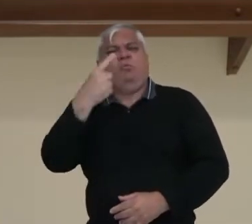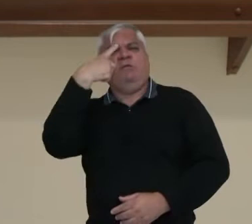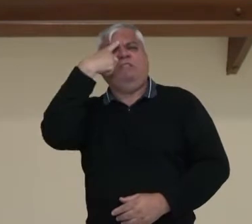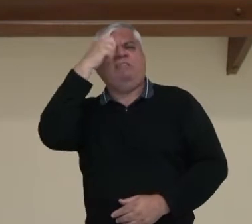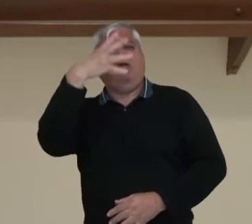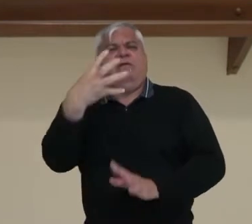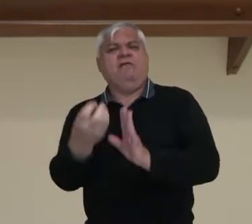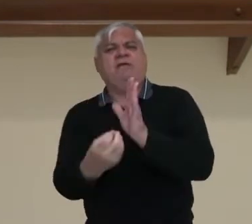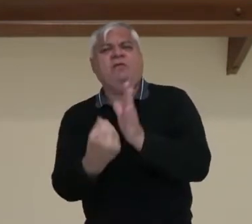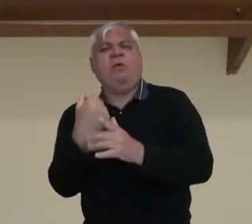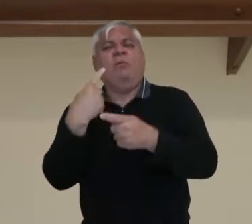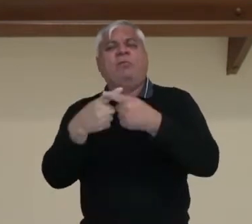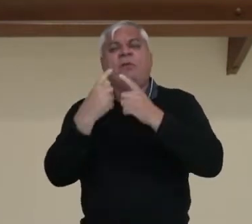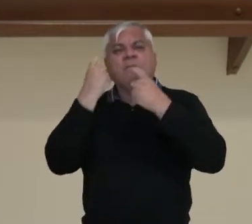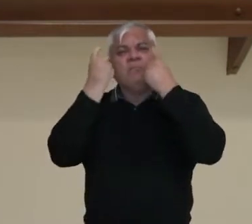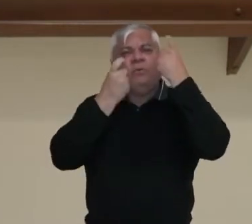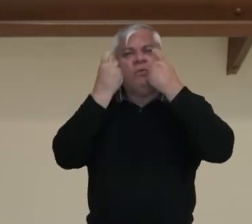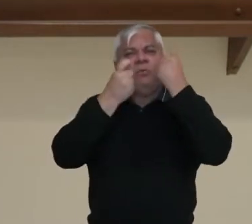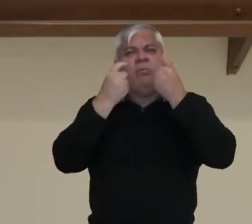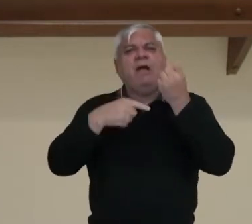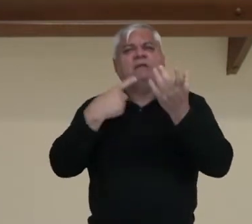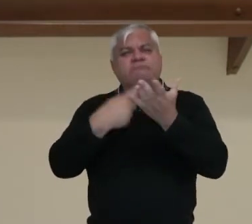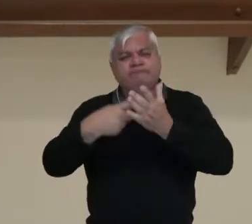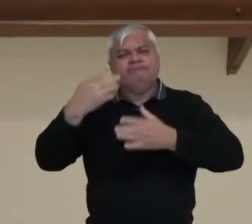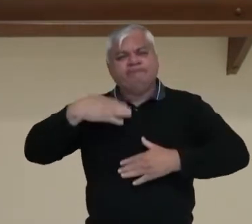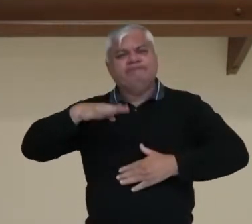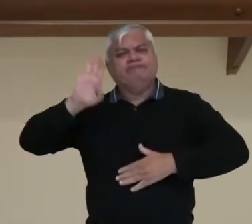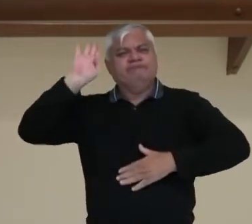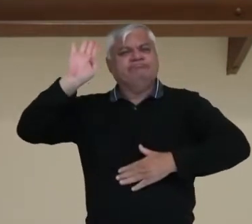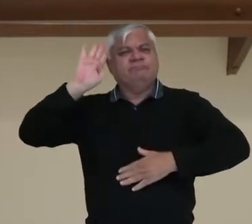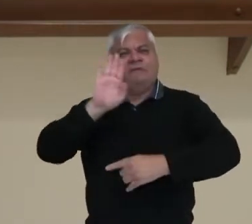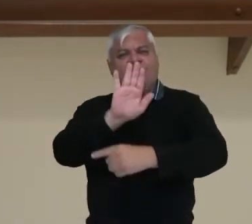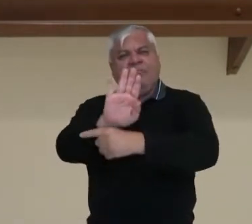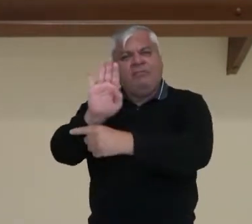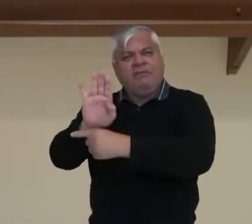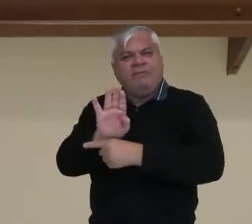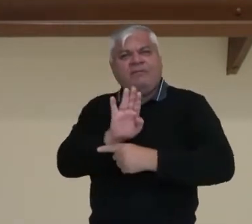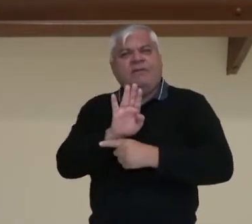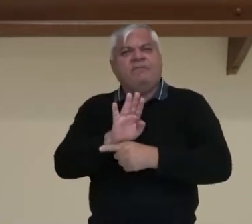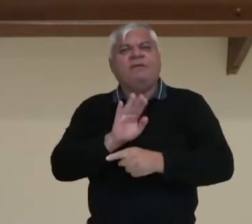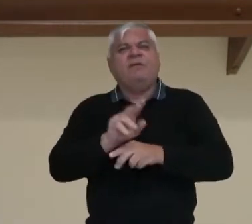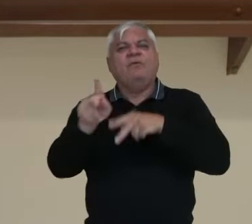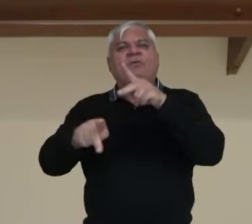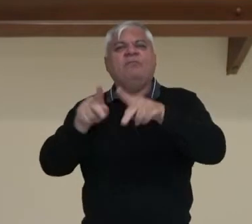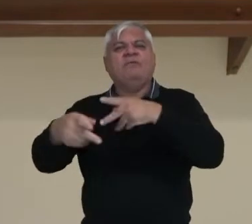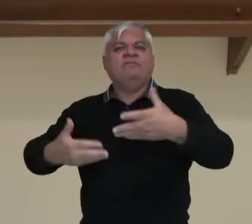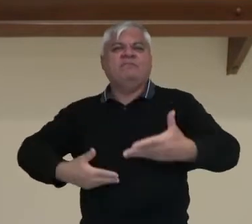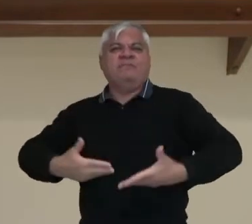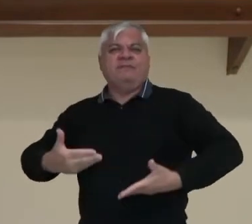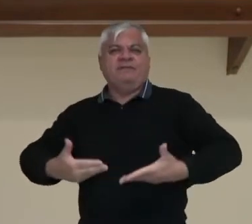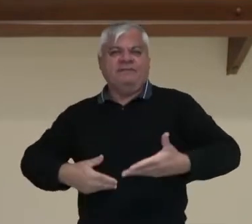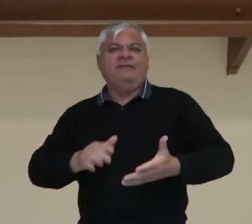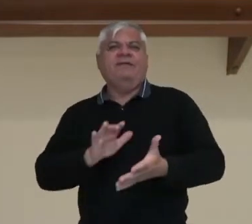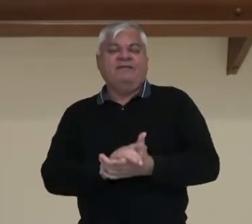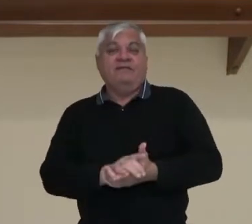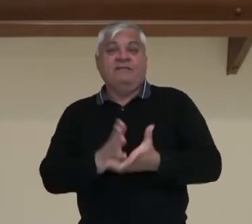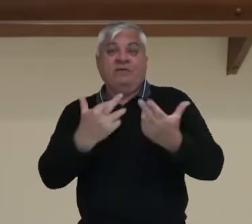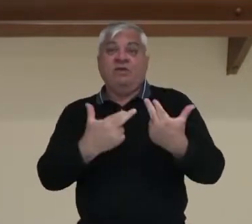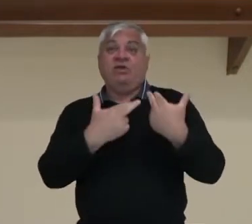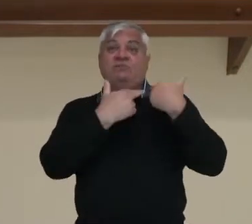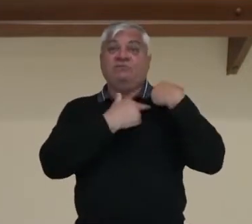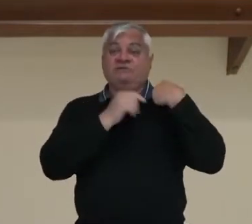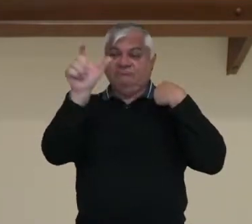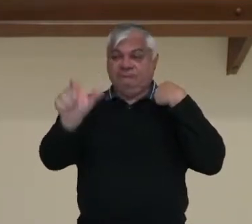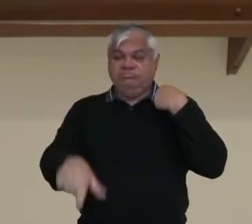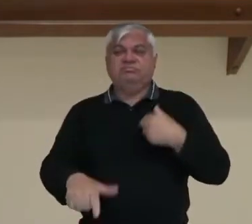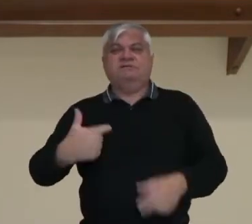estaria preocupado e comprometido com os trabalhadores. Então, o grande responsável seria a figura de